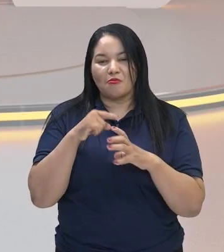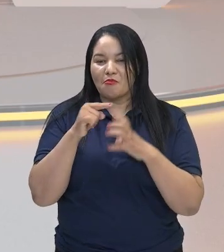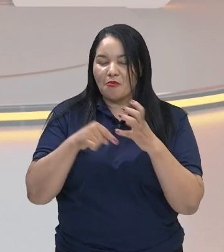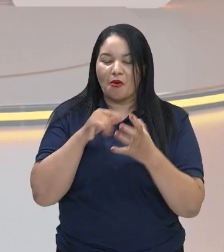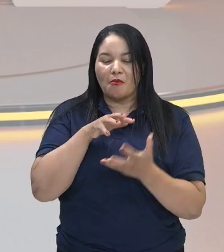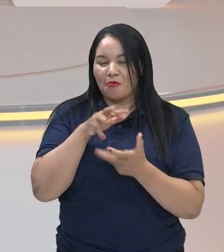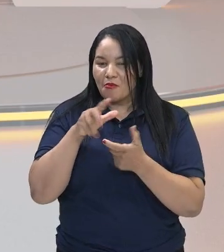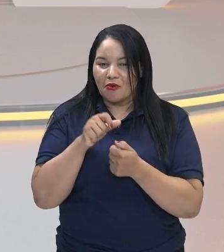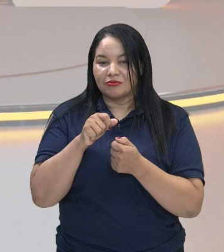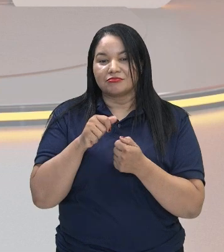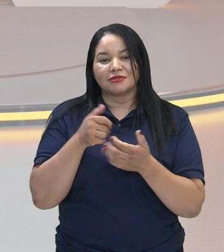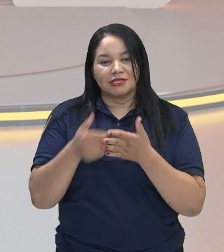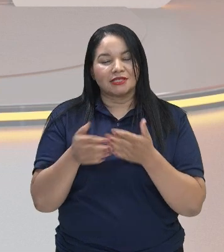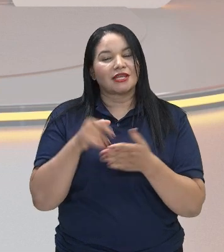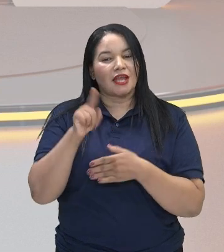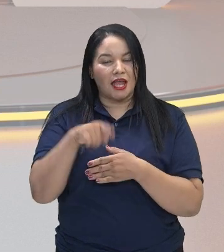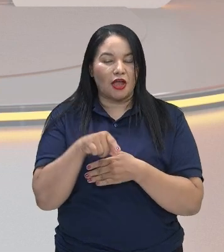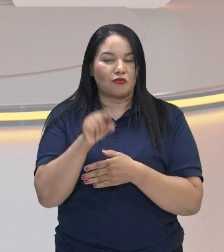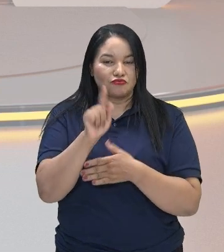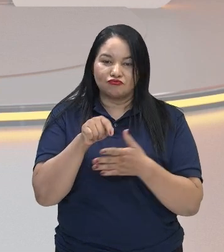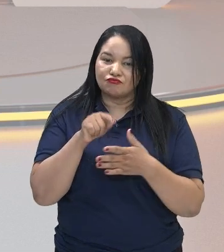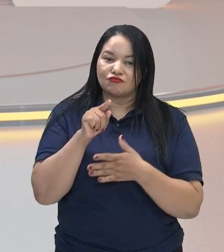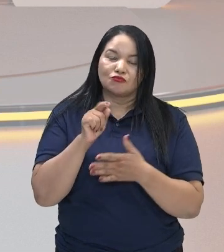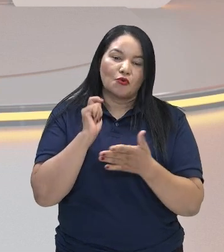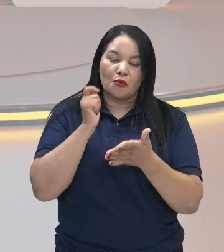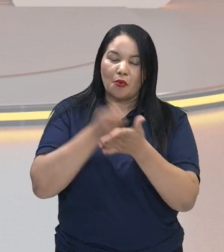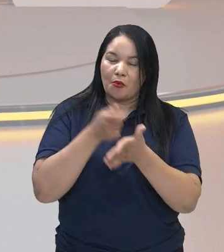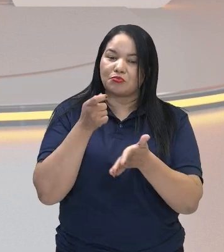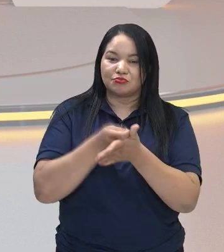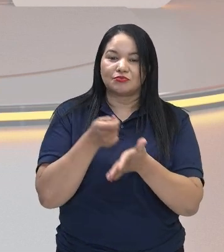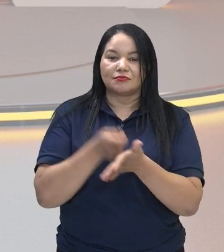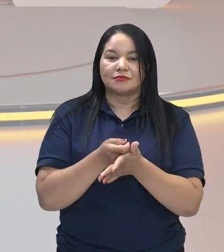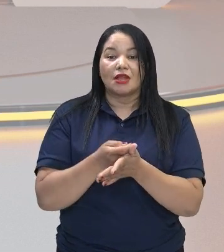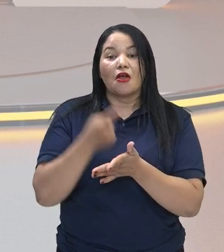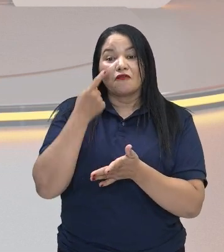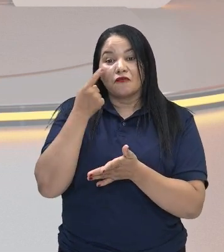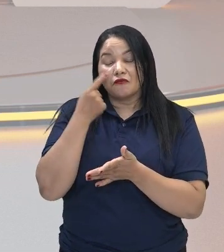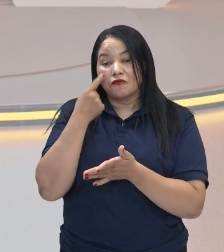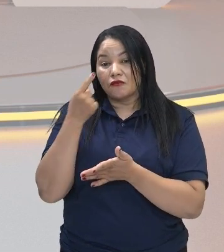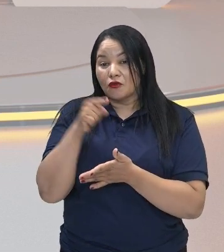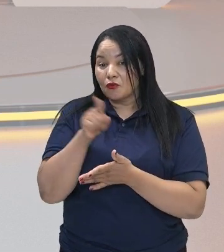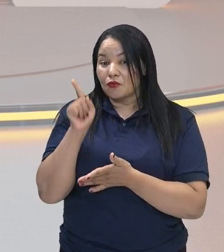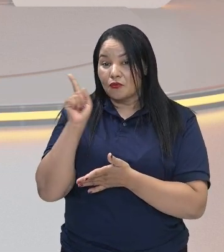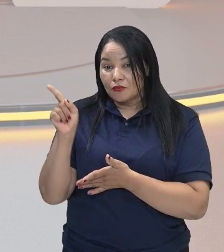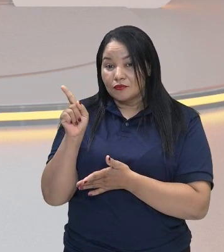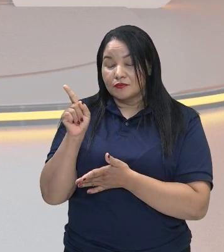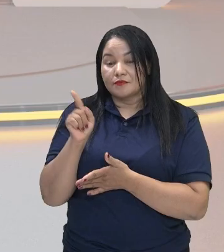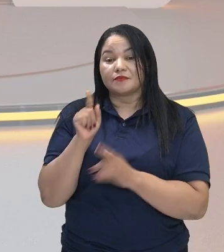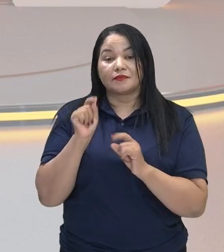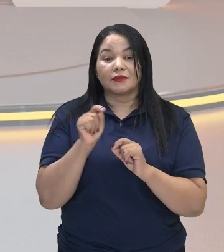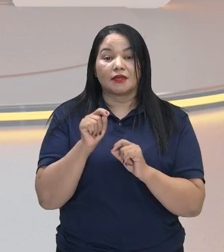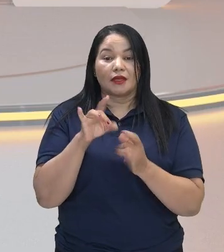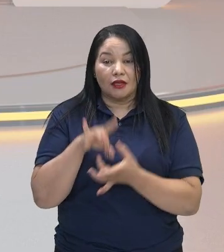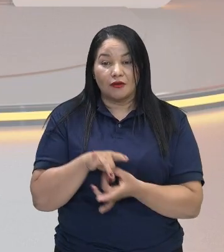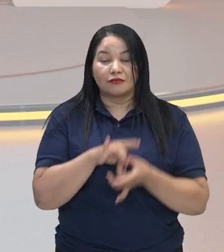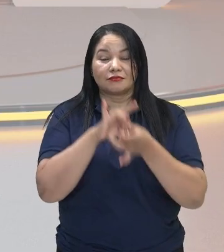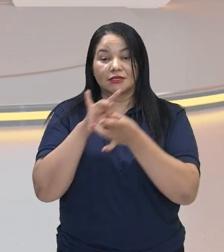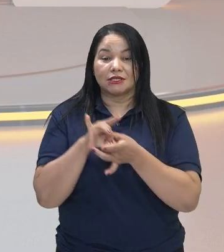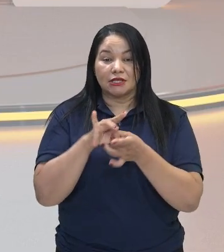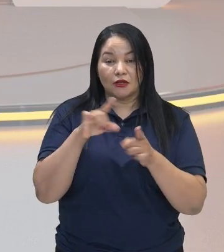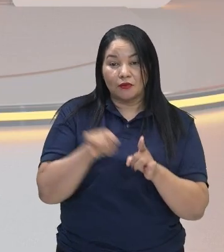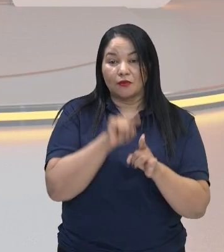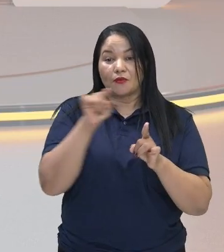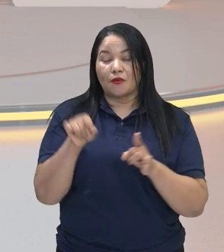um consumo global. Observem aqui que essas setas que nós apresentamos, a globalização leva à padronização,